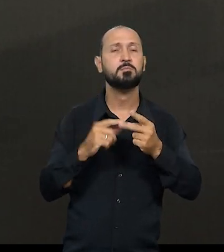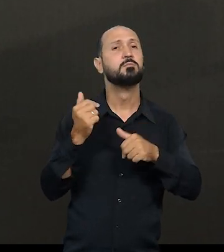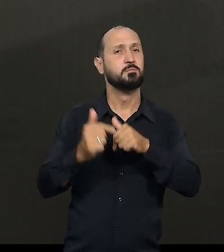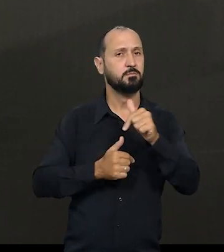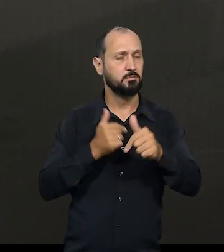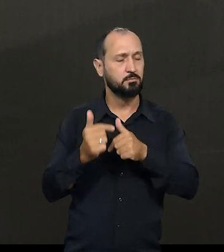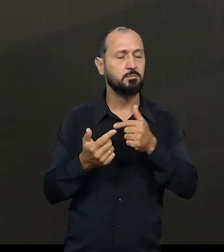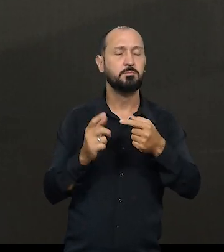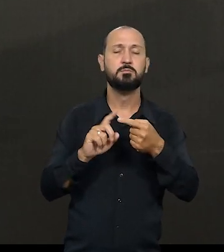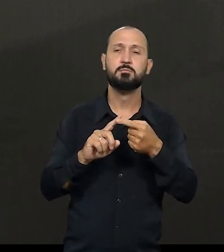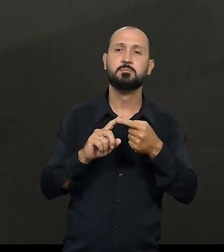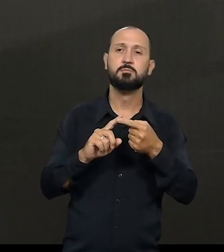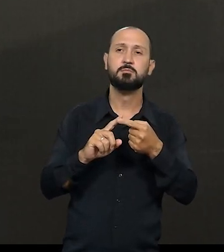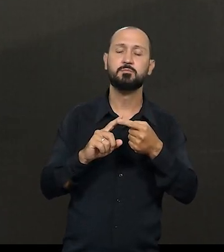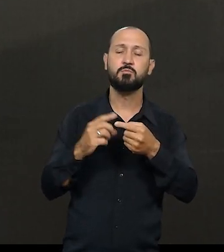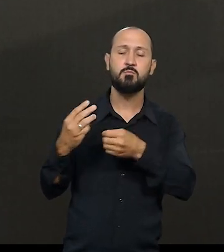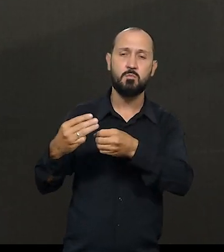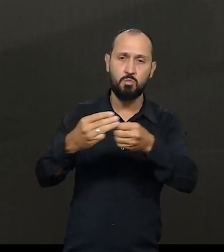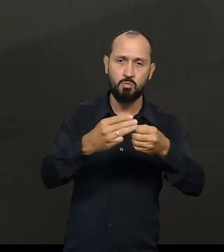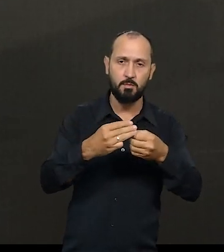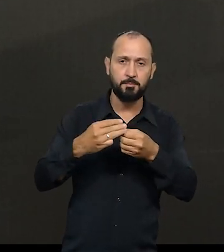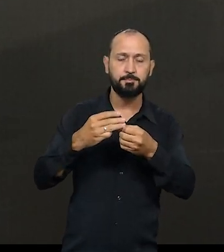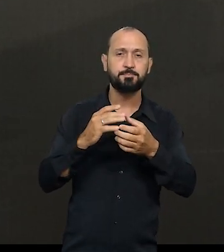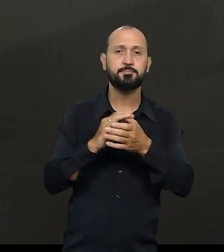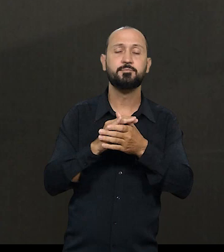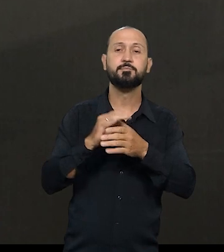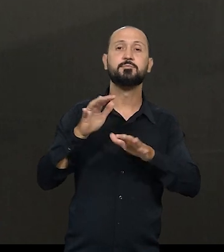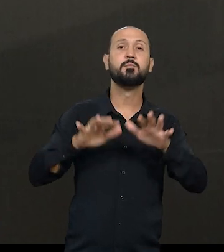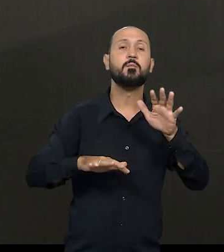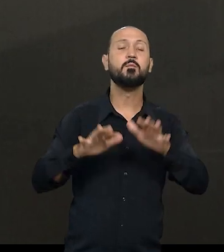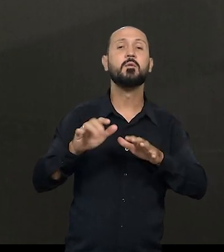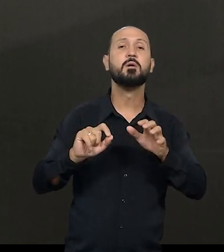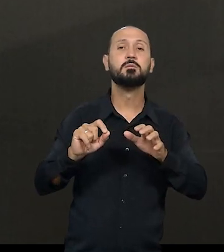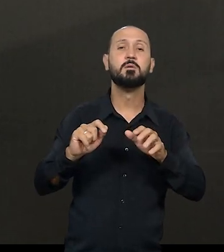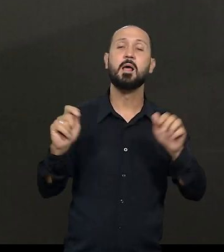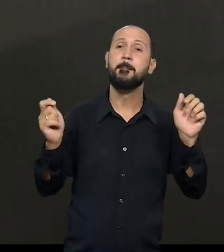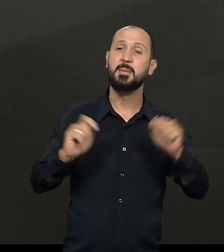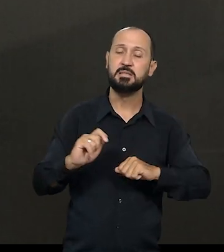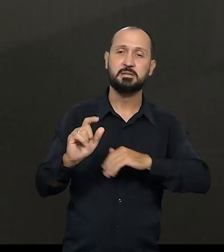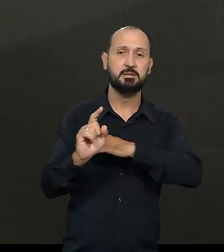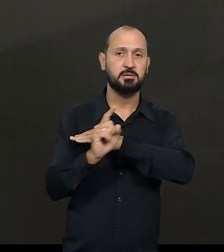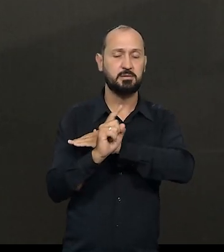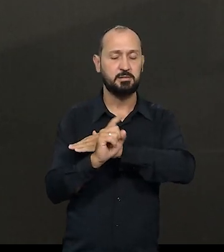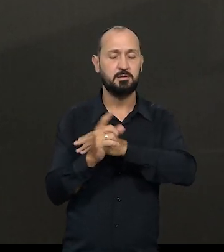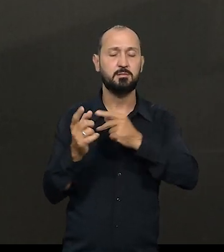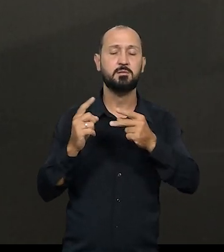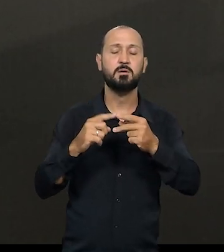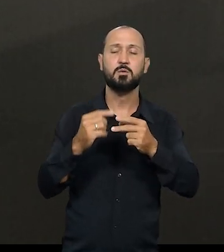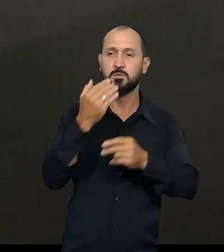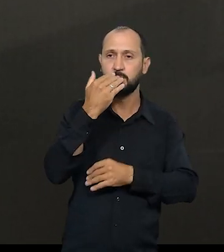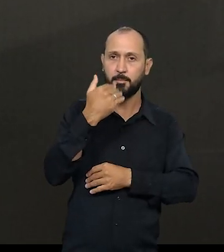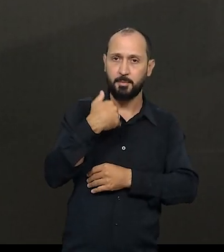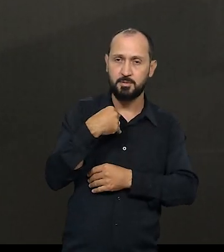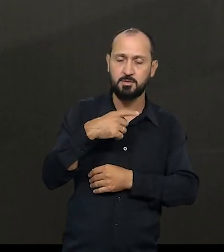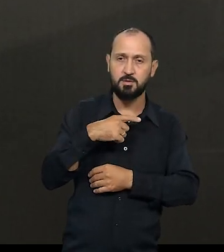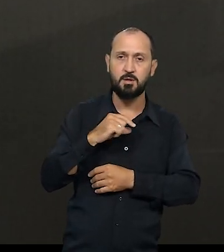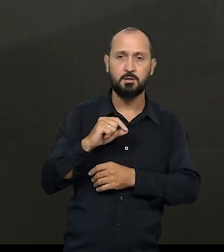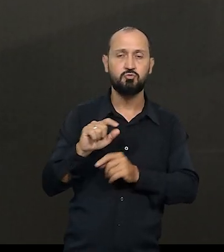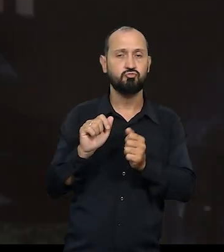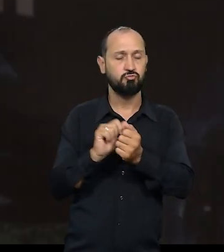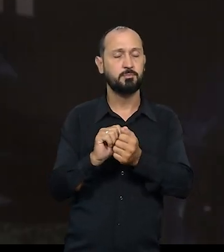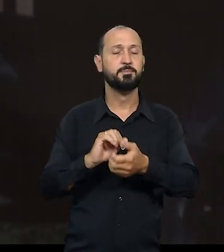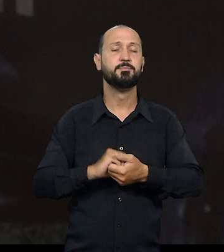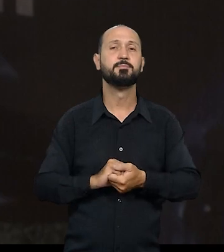atua no carnaval do interior do estado, de acordo com a nossa capacidade de atendimento e com as solicitações que chegam para a gente